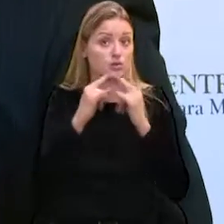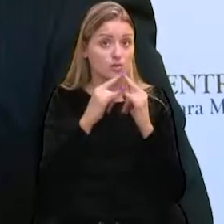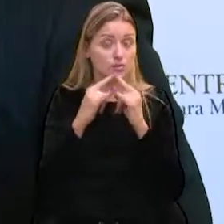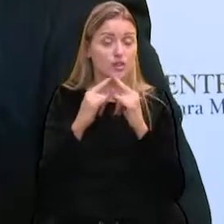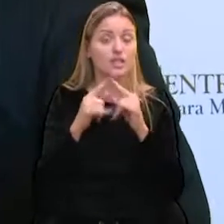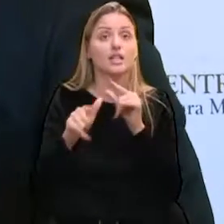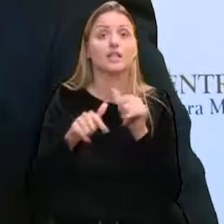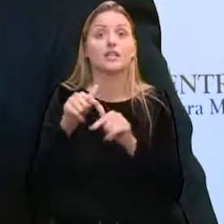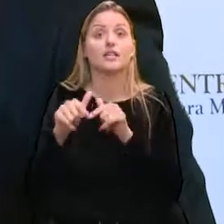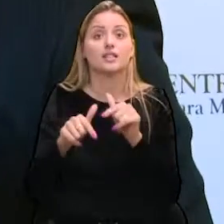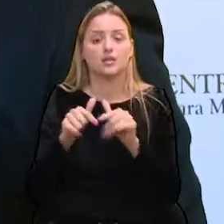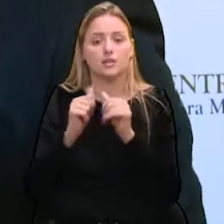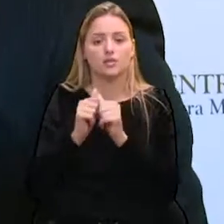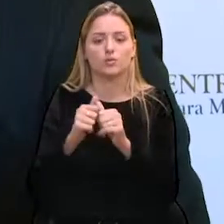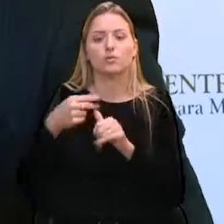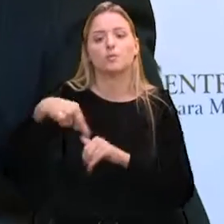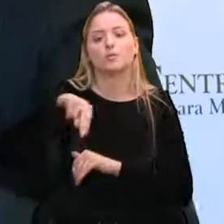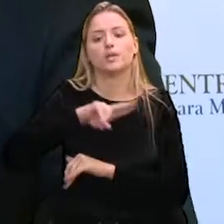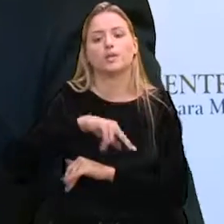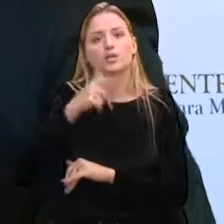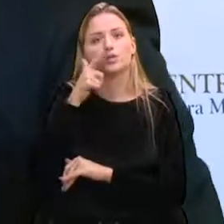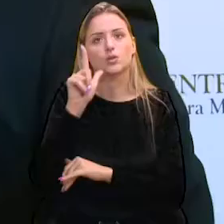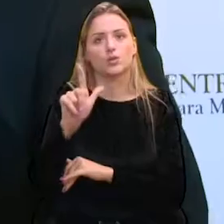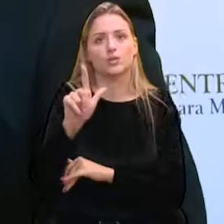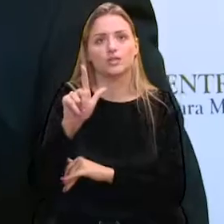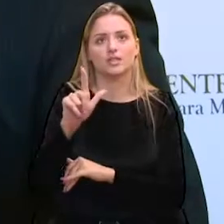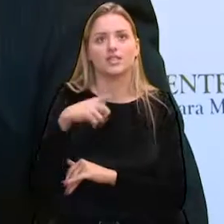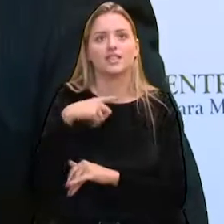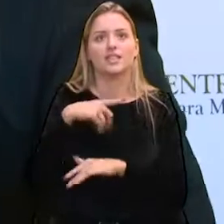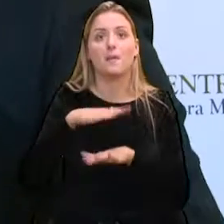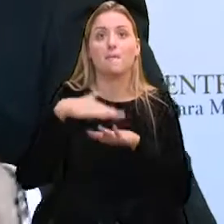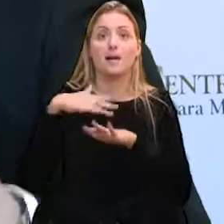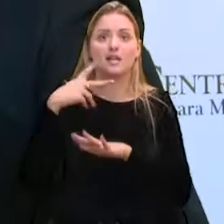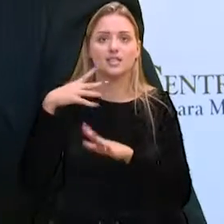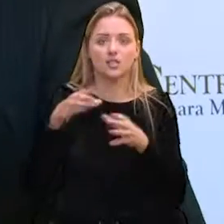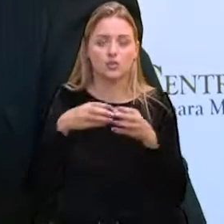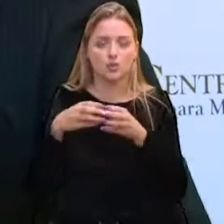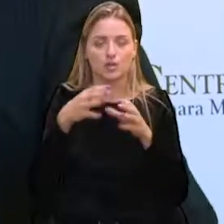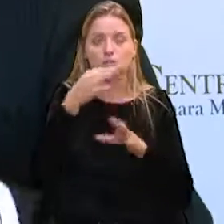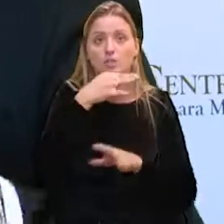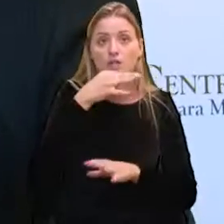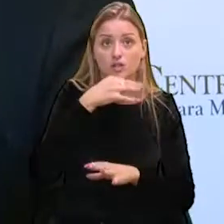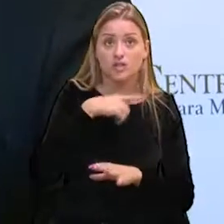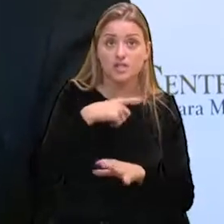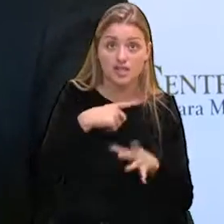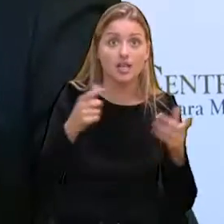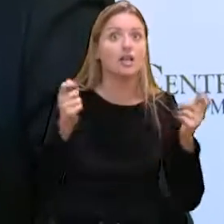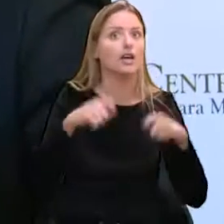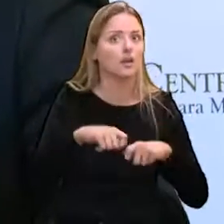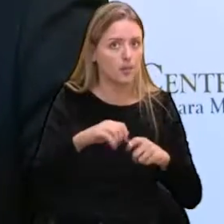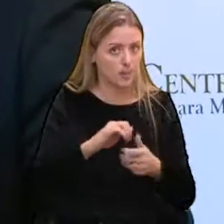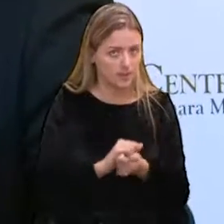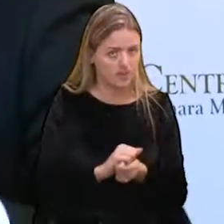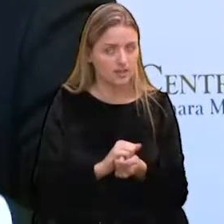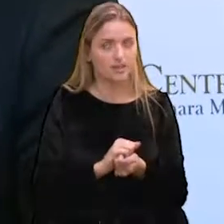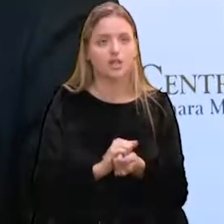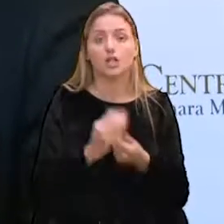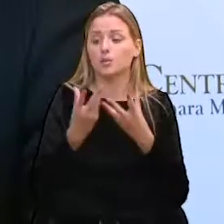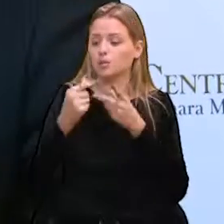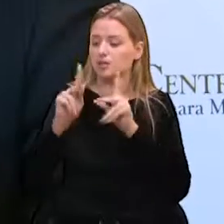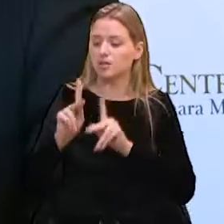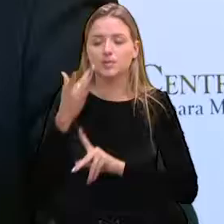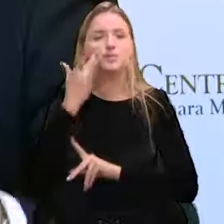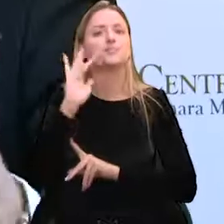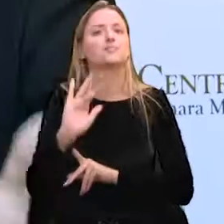esse setor, para nós conseguirmos ampliar as políticas de turismo. Caxias do Sul tem um potencial, muita gente não